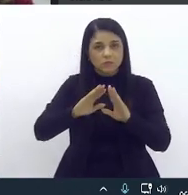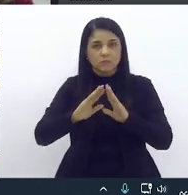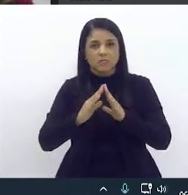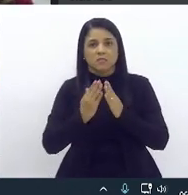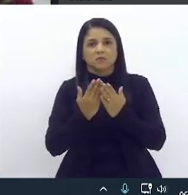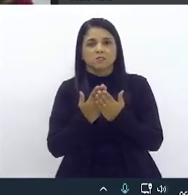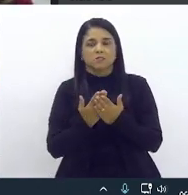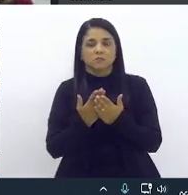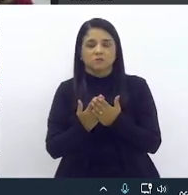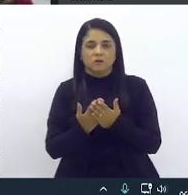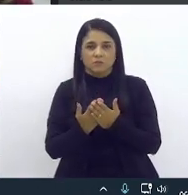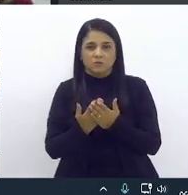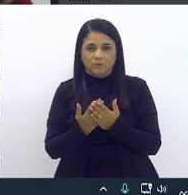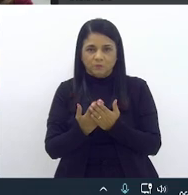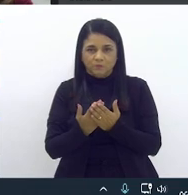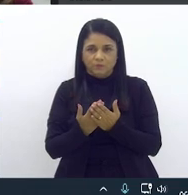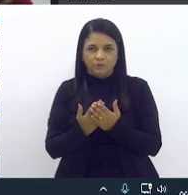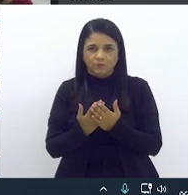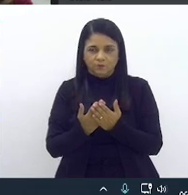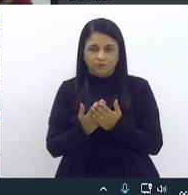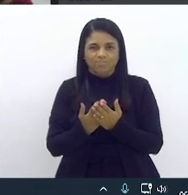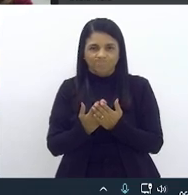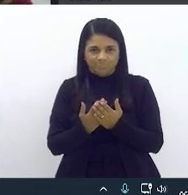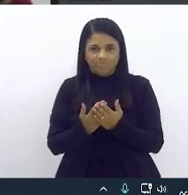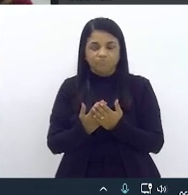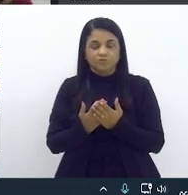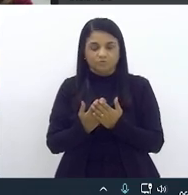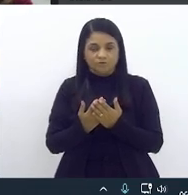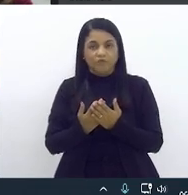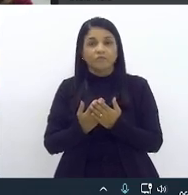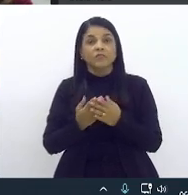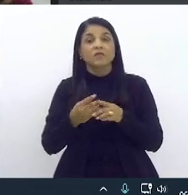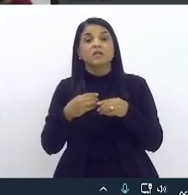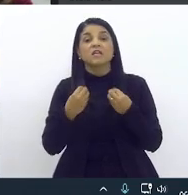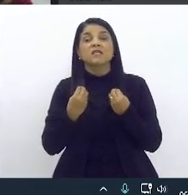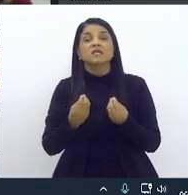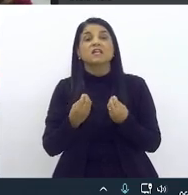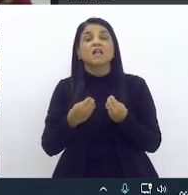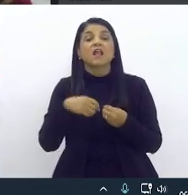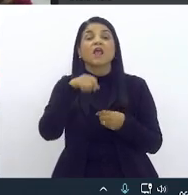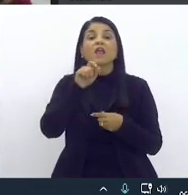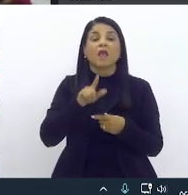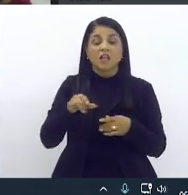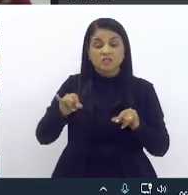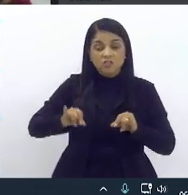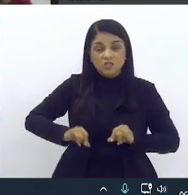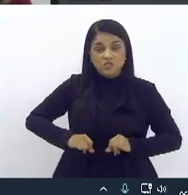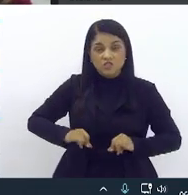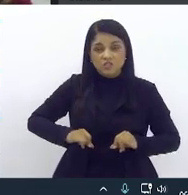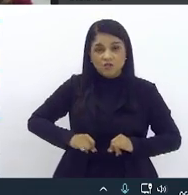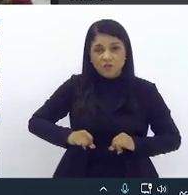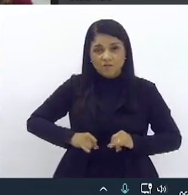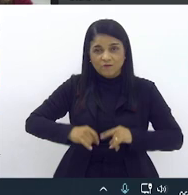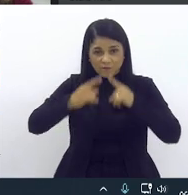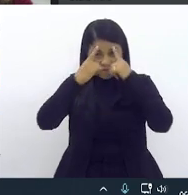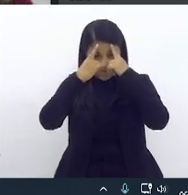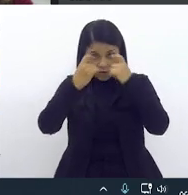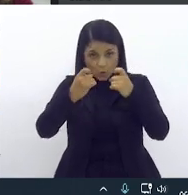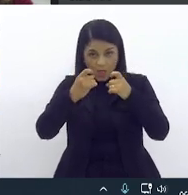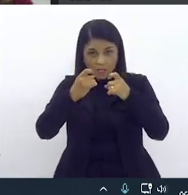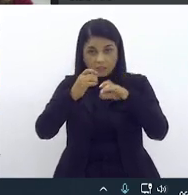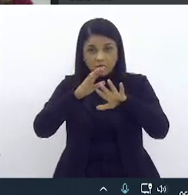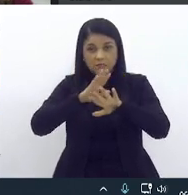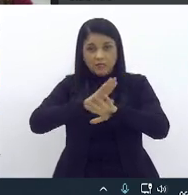aluno contra as instituições educacionais, e quem sofre esta violência na